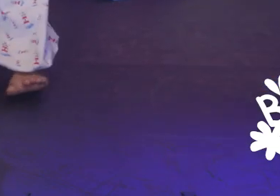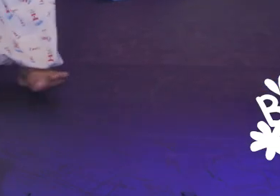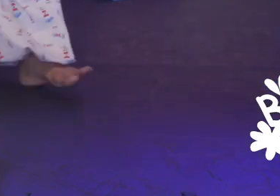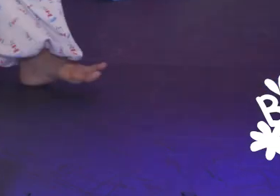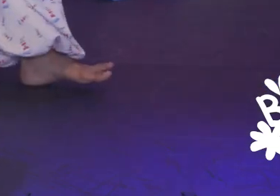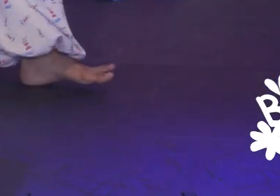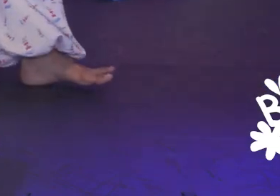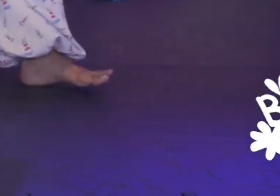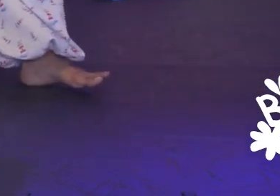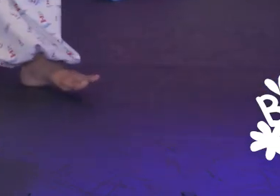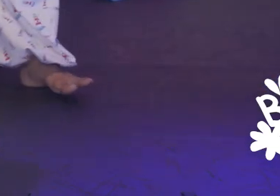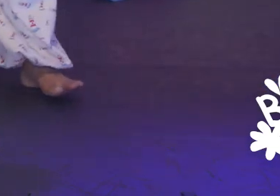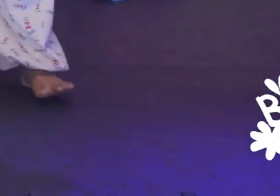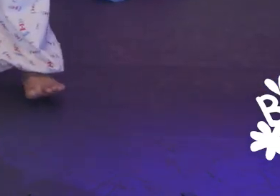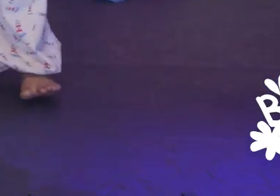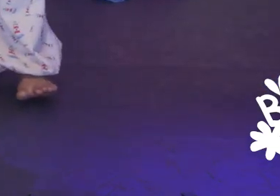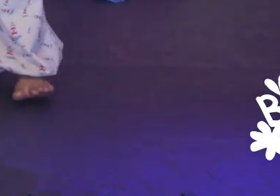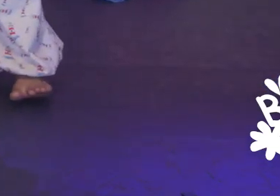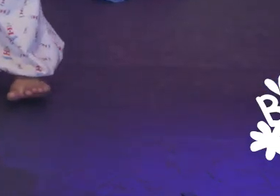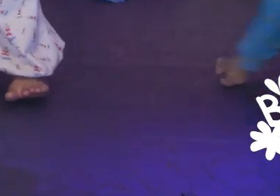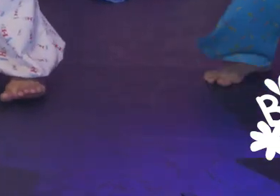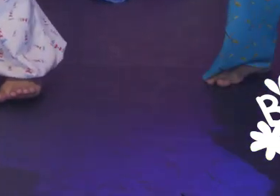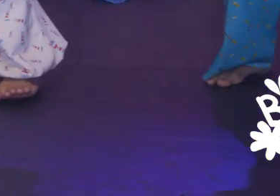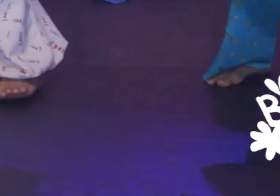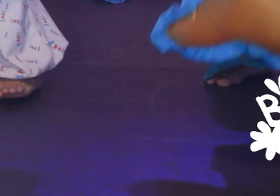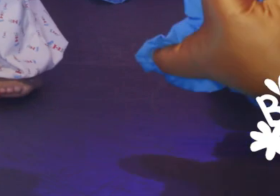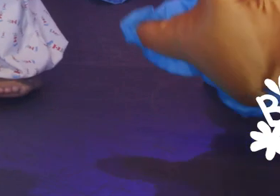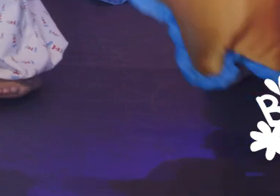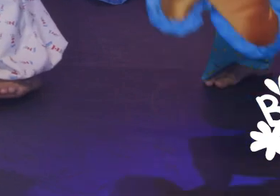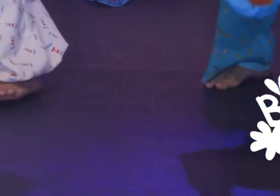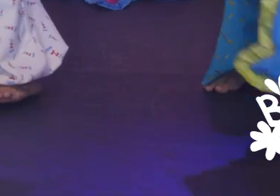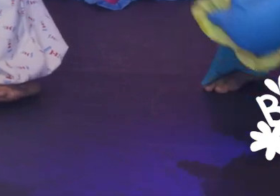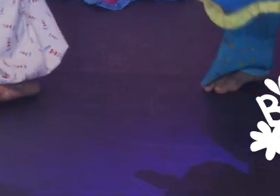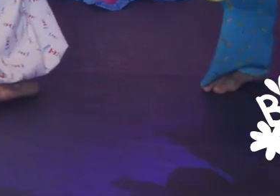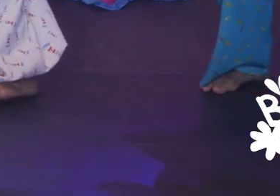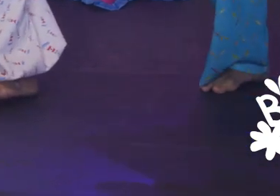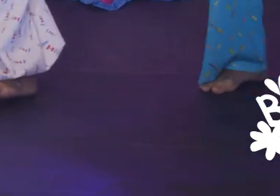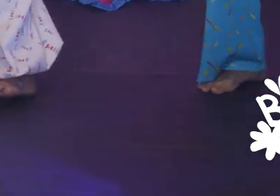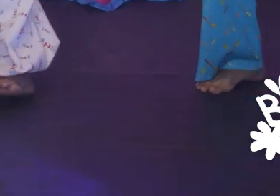Thank you.